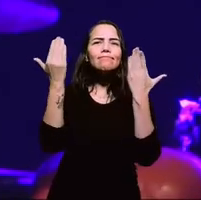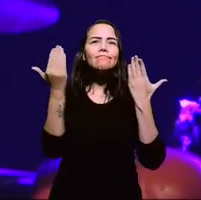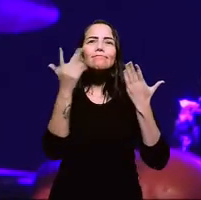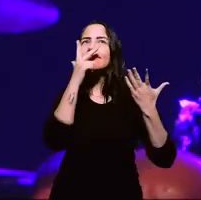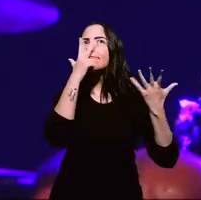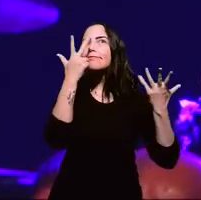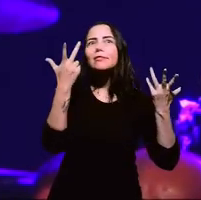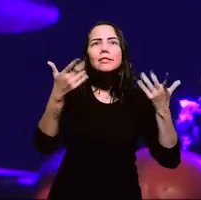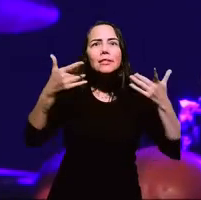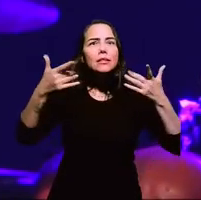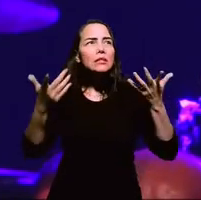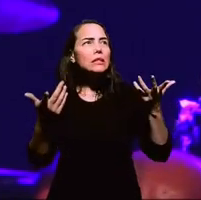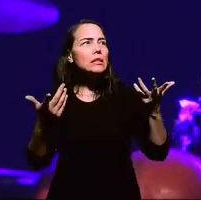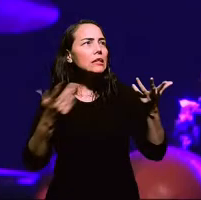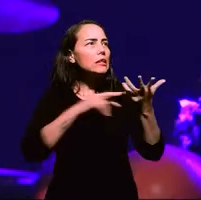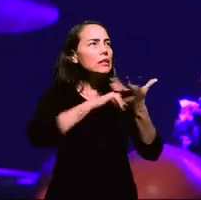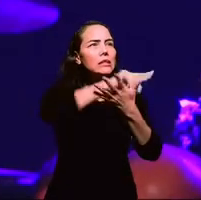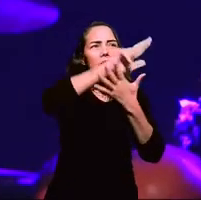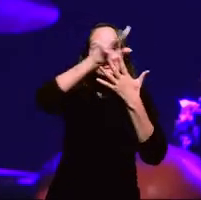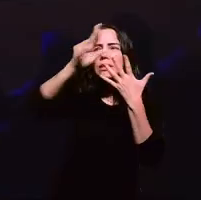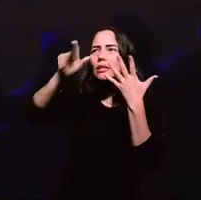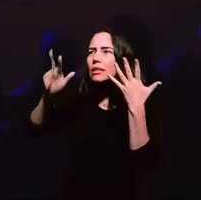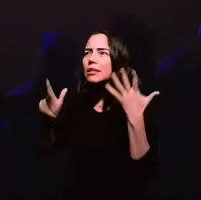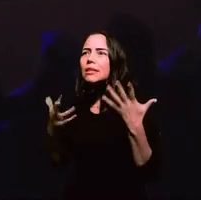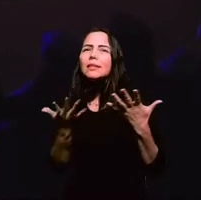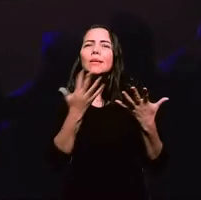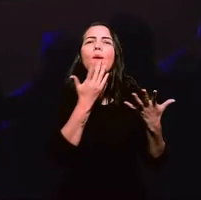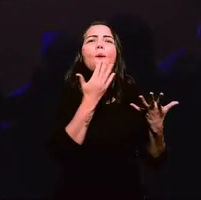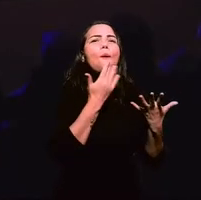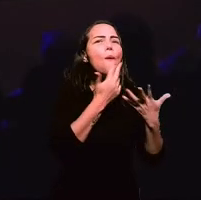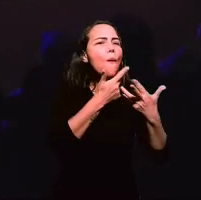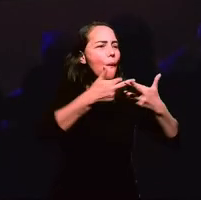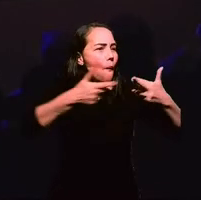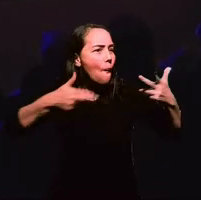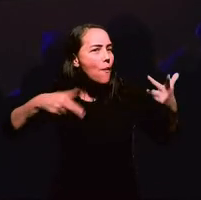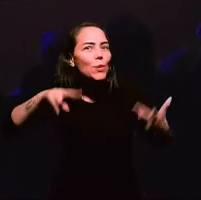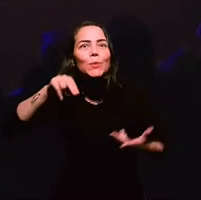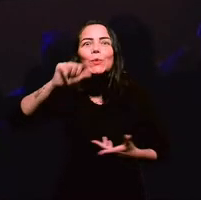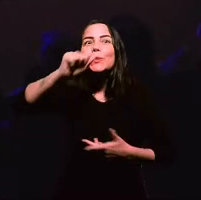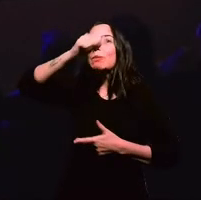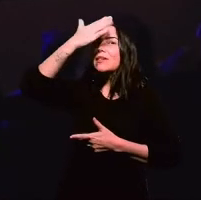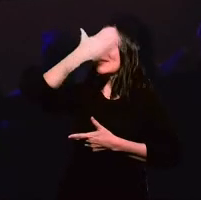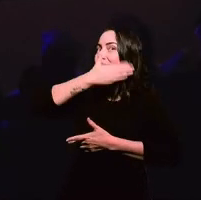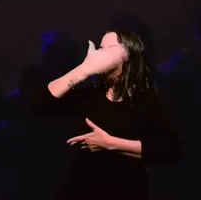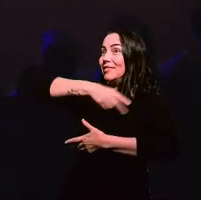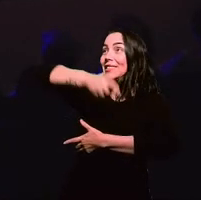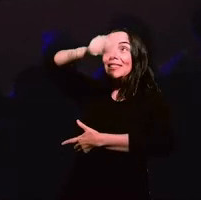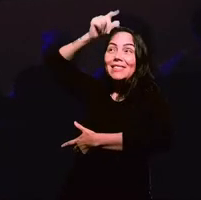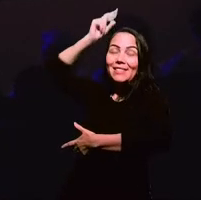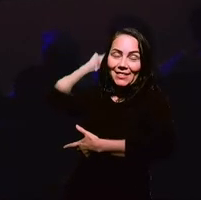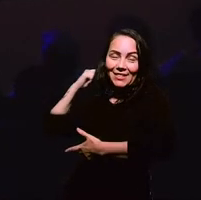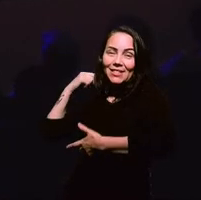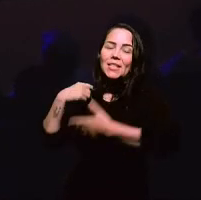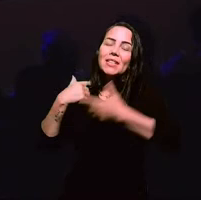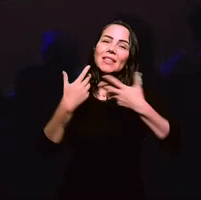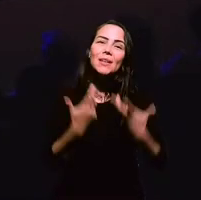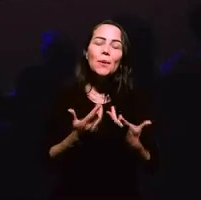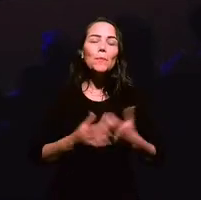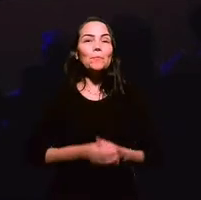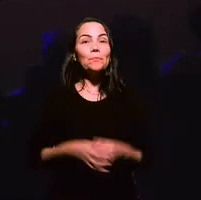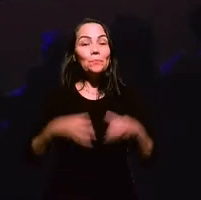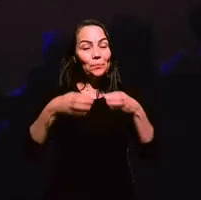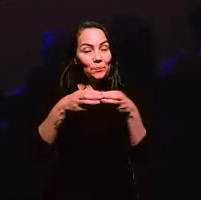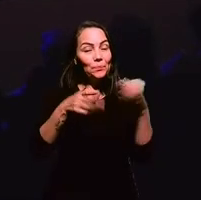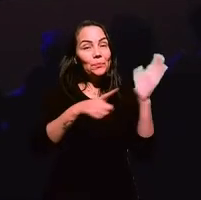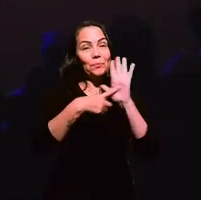uma gama de tonalidades, de cores nunca vista antes. E na orquestra,